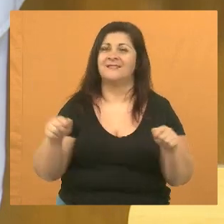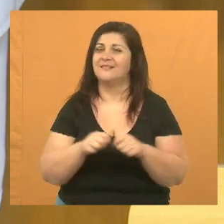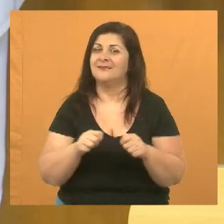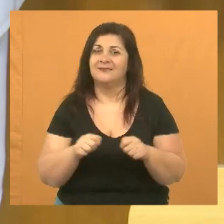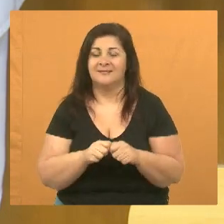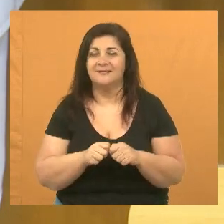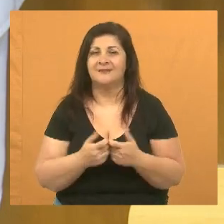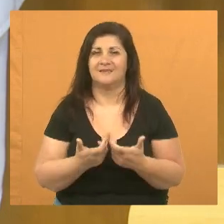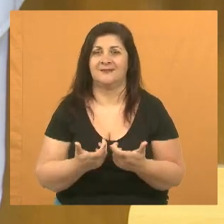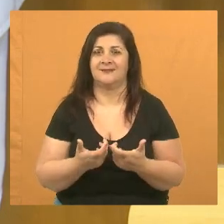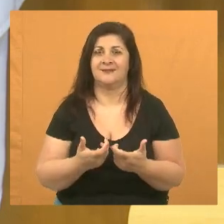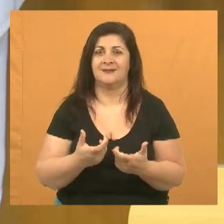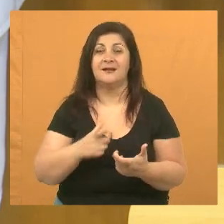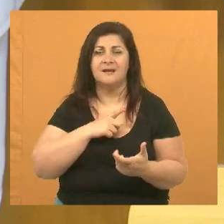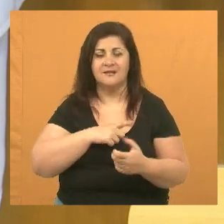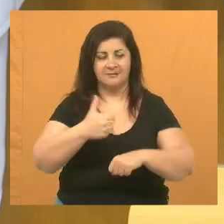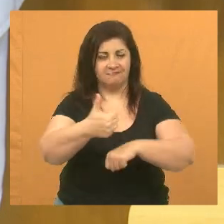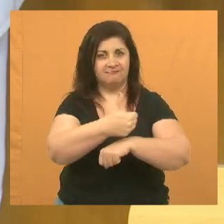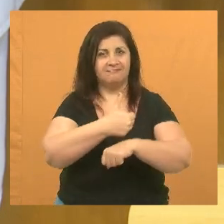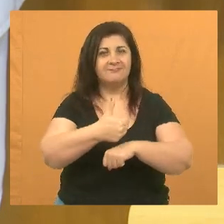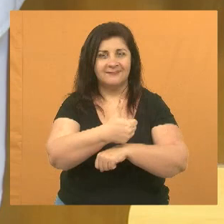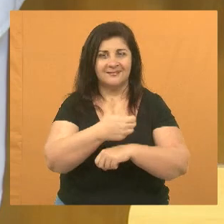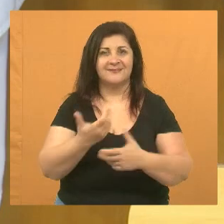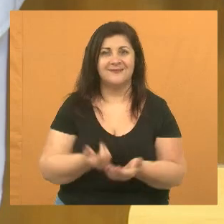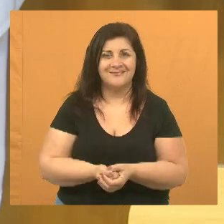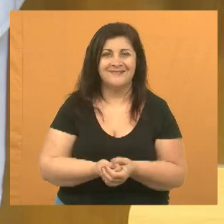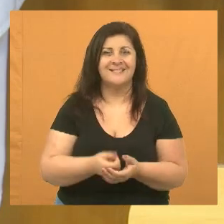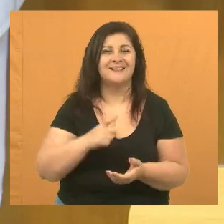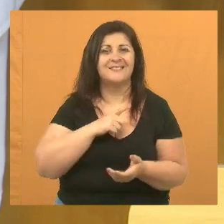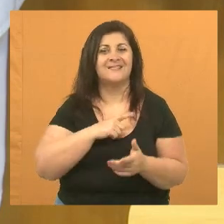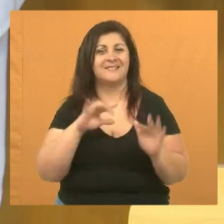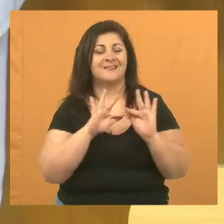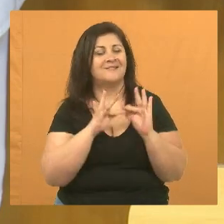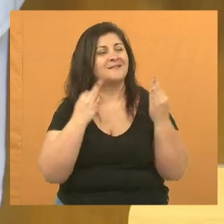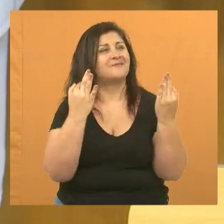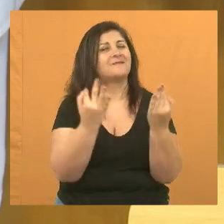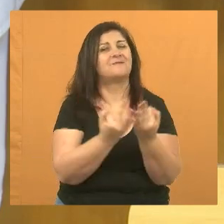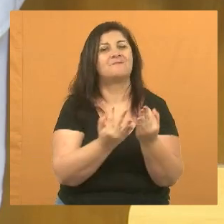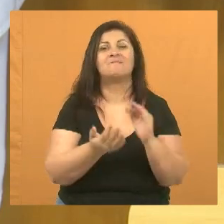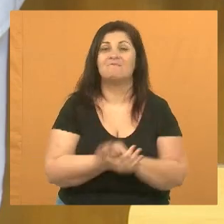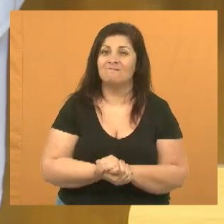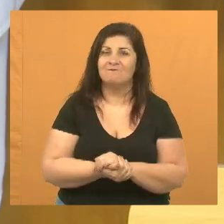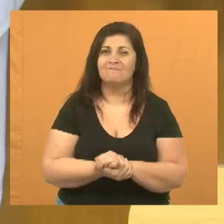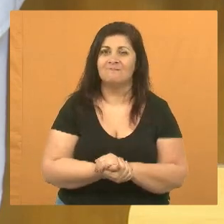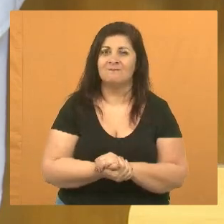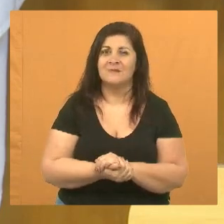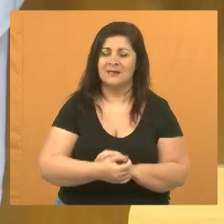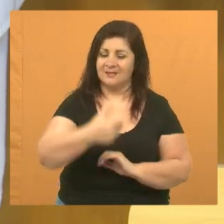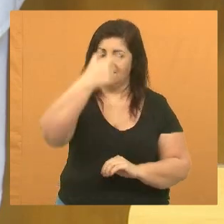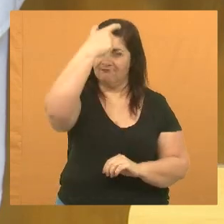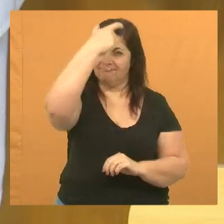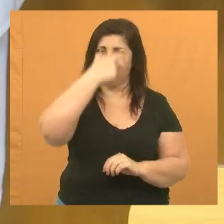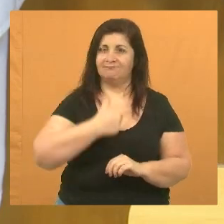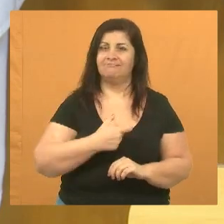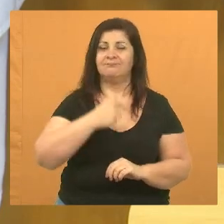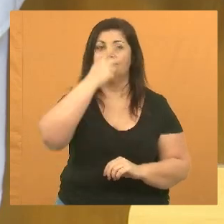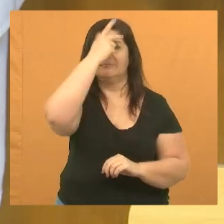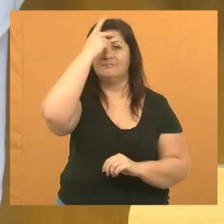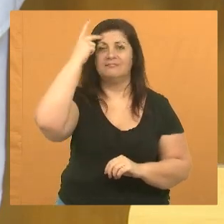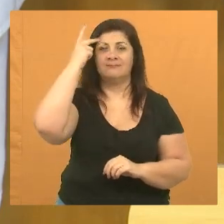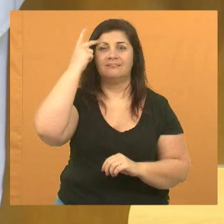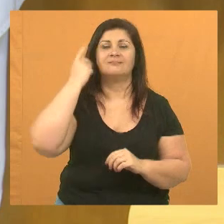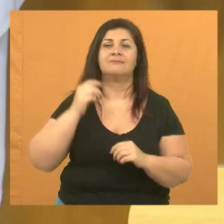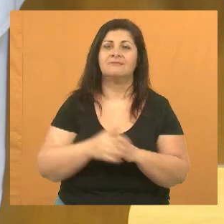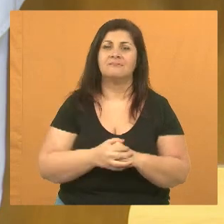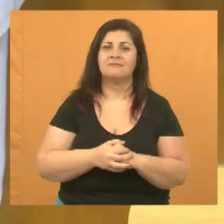realizar, de termos uma profissão, de termos uma família, de sermos realmente pessoas